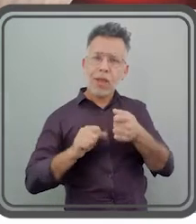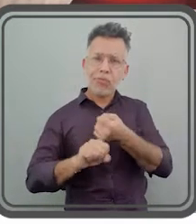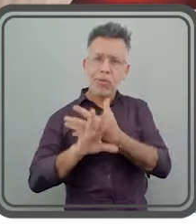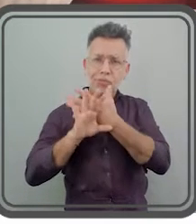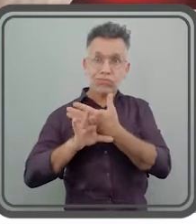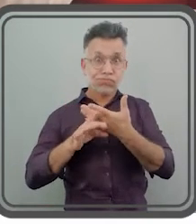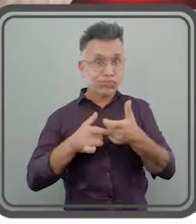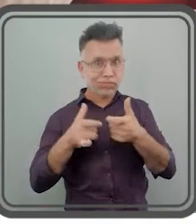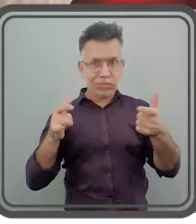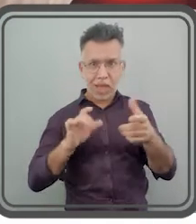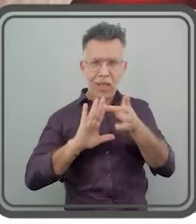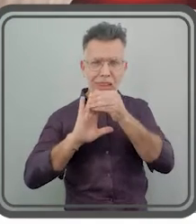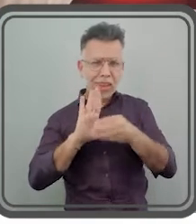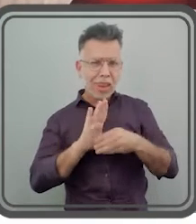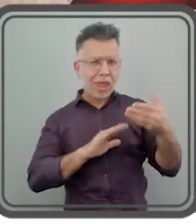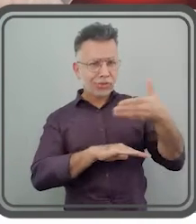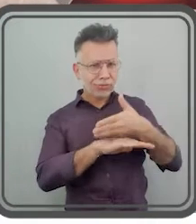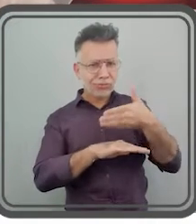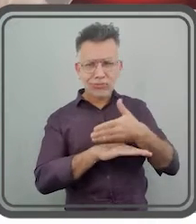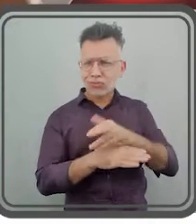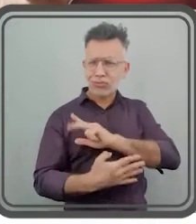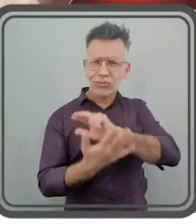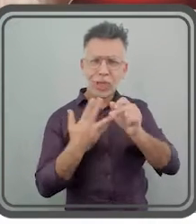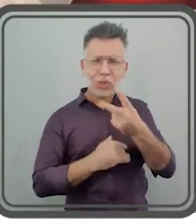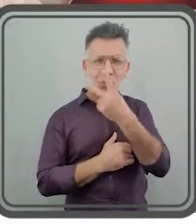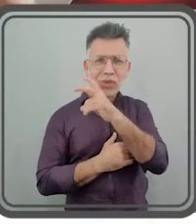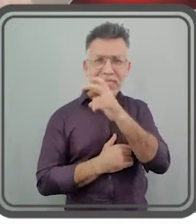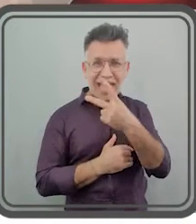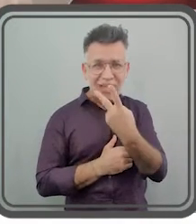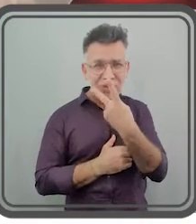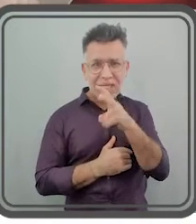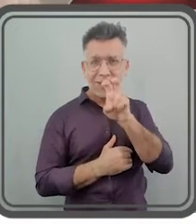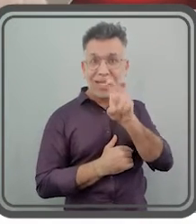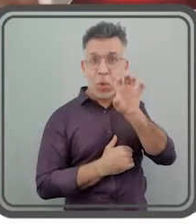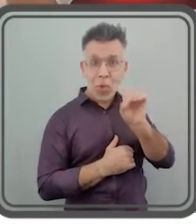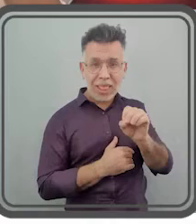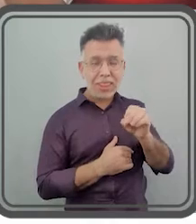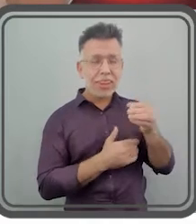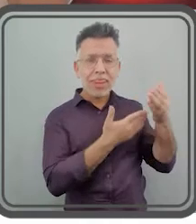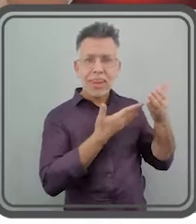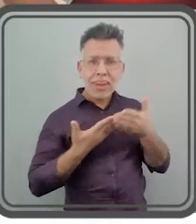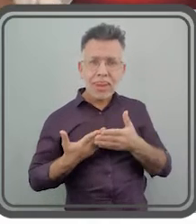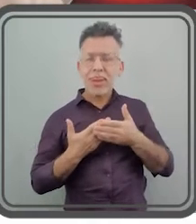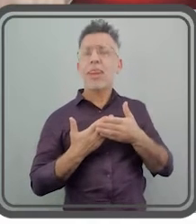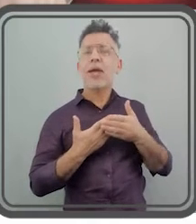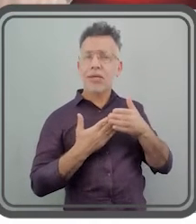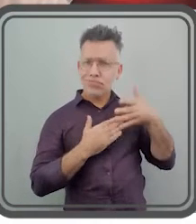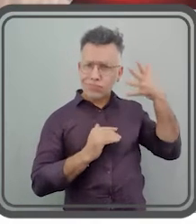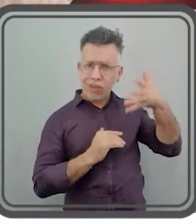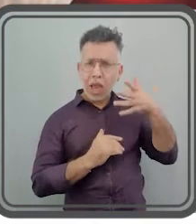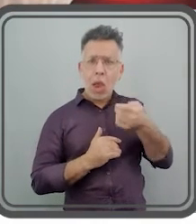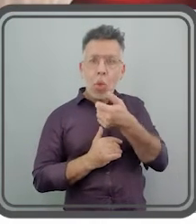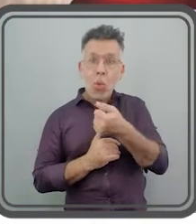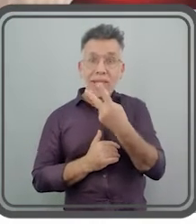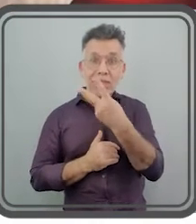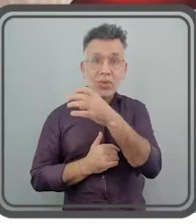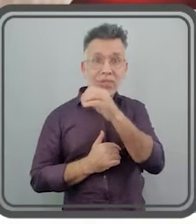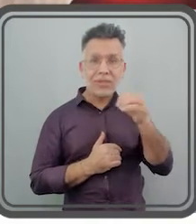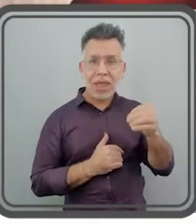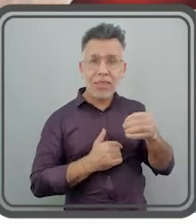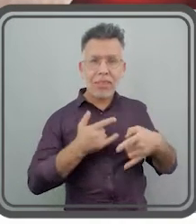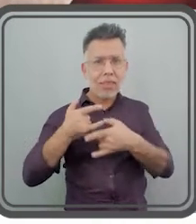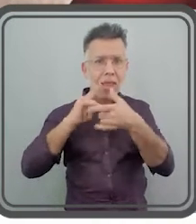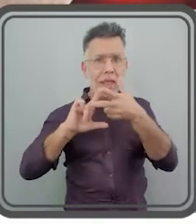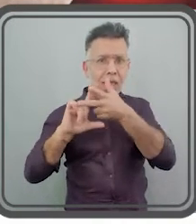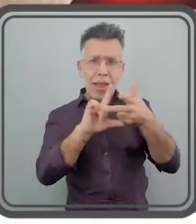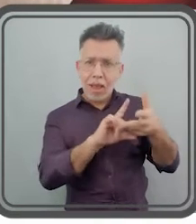canal de conteúdo hoje não entendi já passaram por aqui Gustavão 250 convidados nós vamos fazer 200 lares para você ter uma